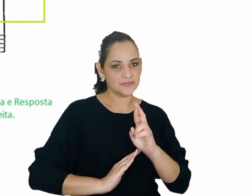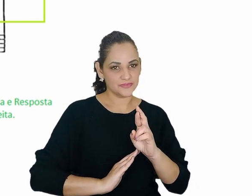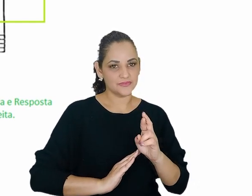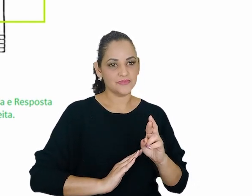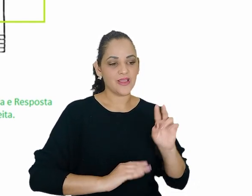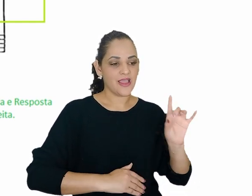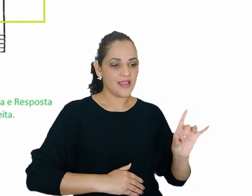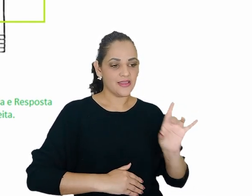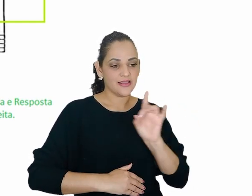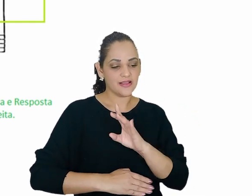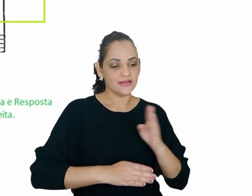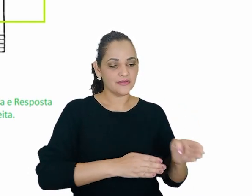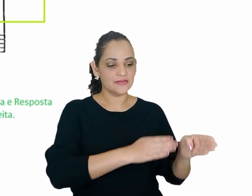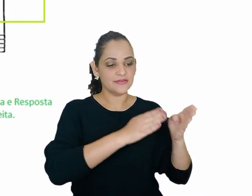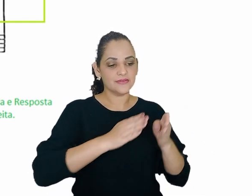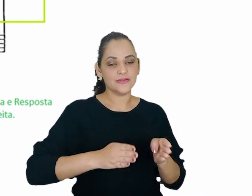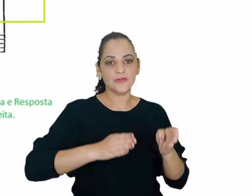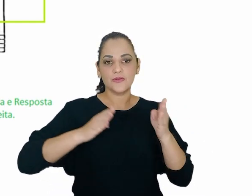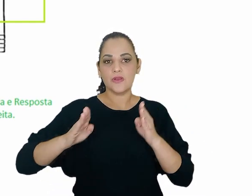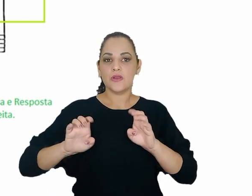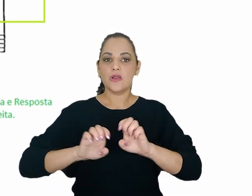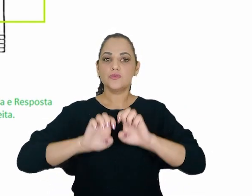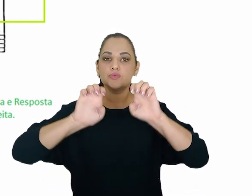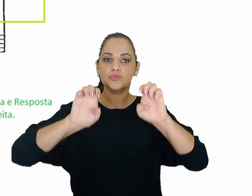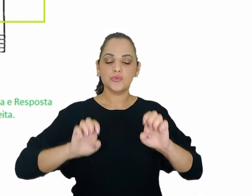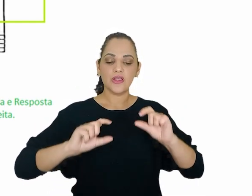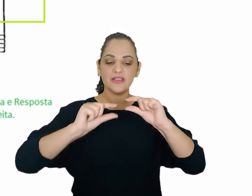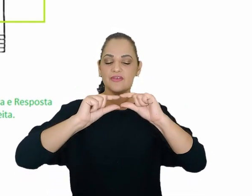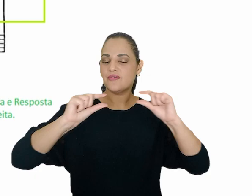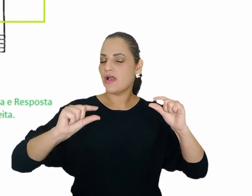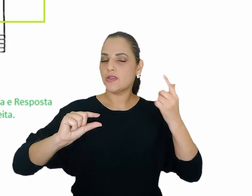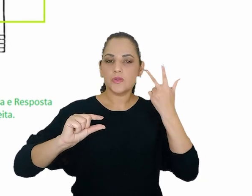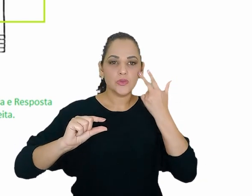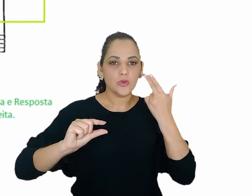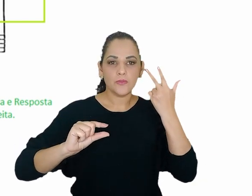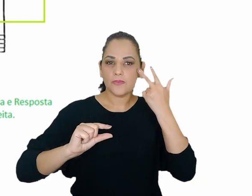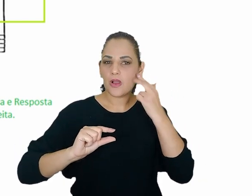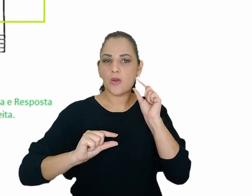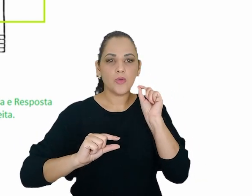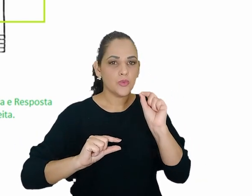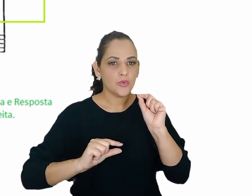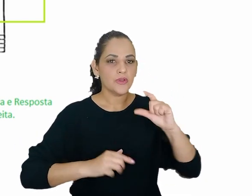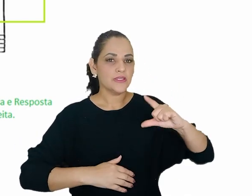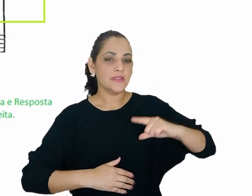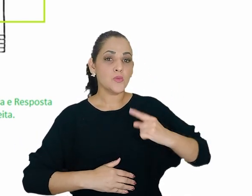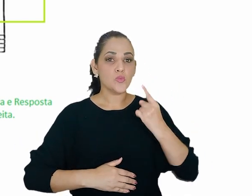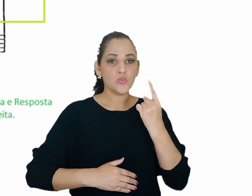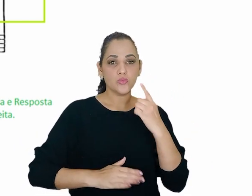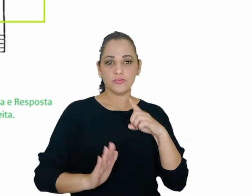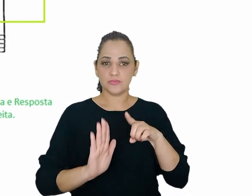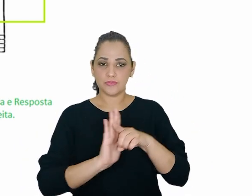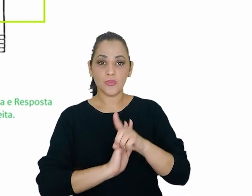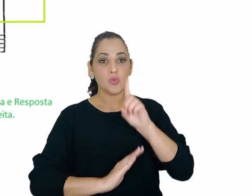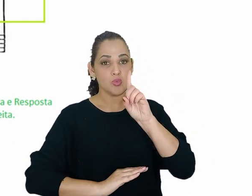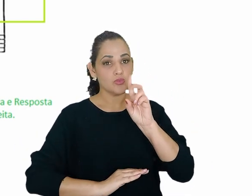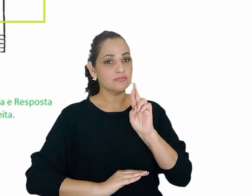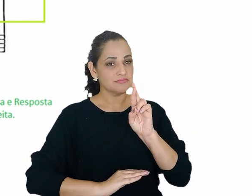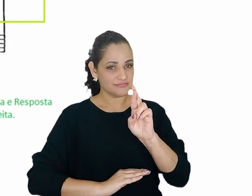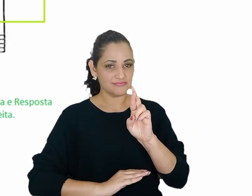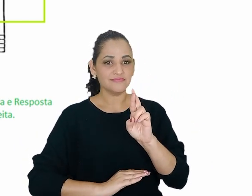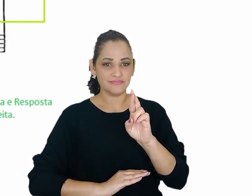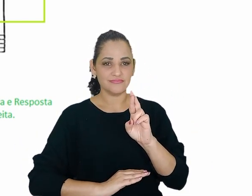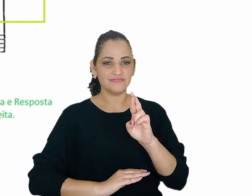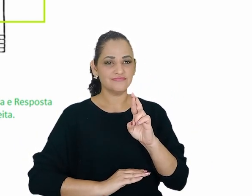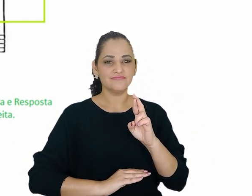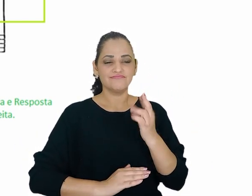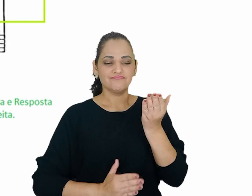frase convencional normalmente tem uma pergunta e uma resposta e são simetricamente equilibradas. Neste